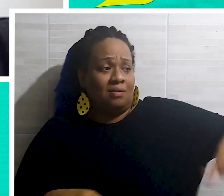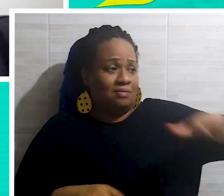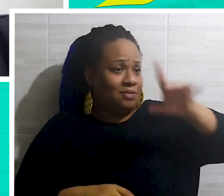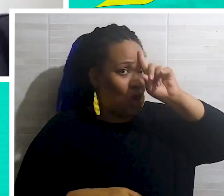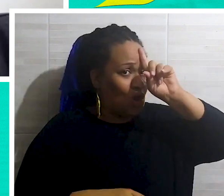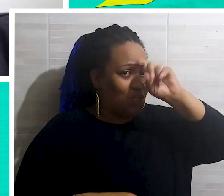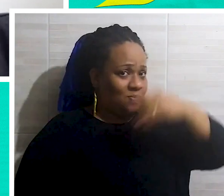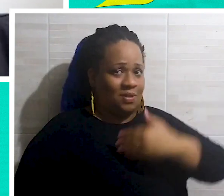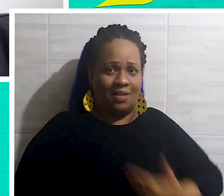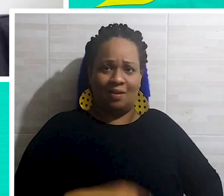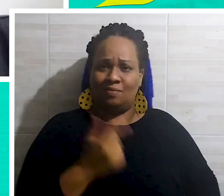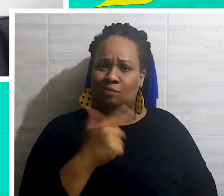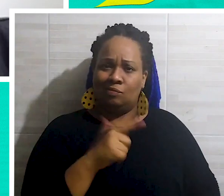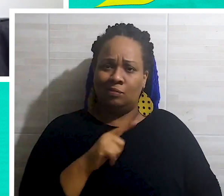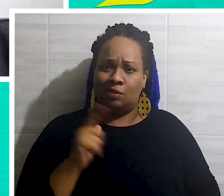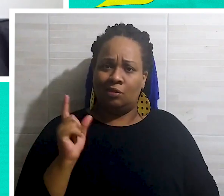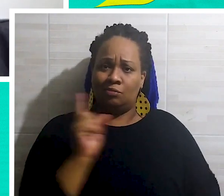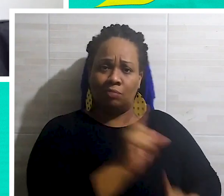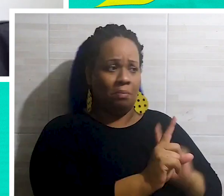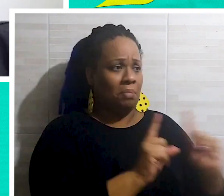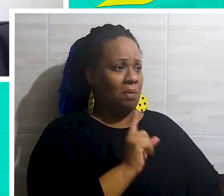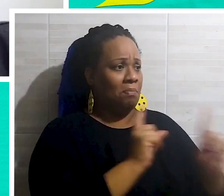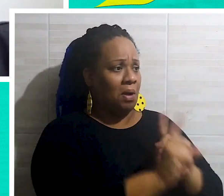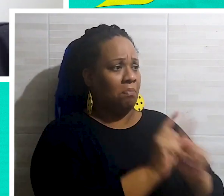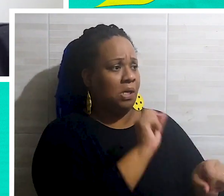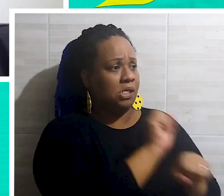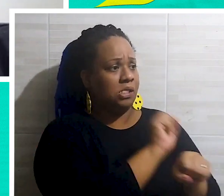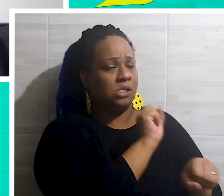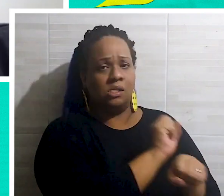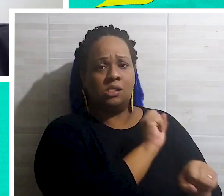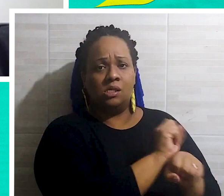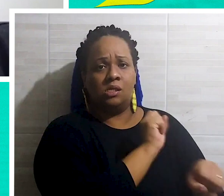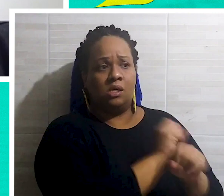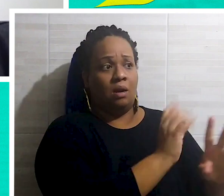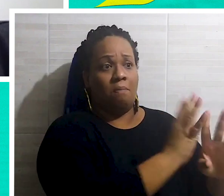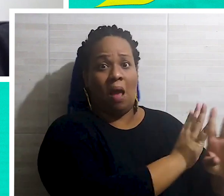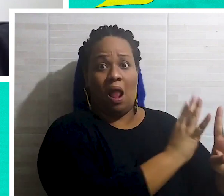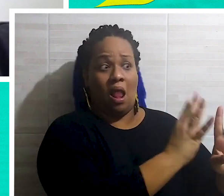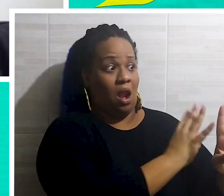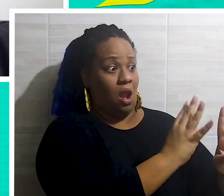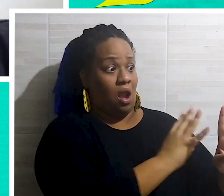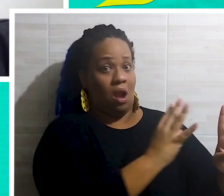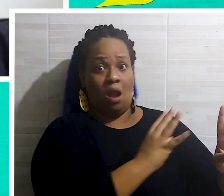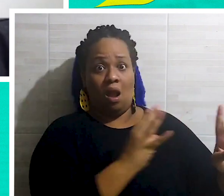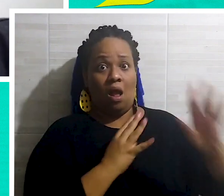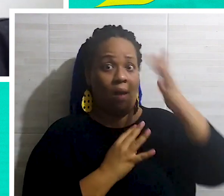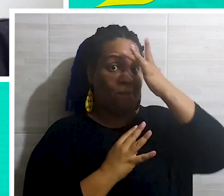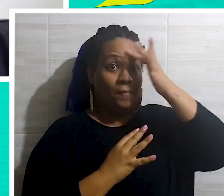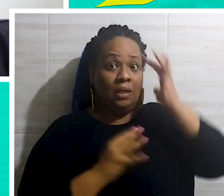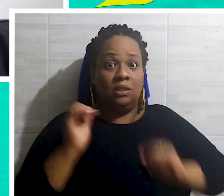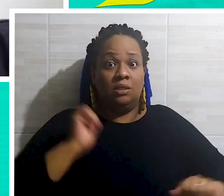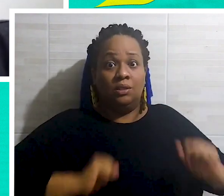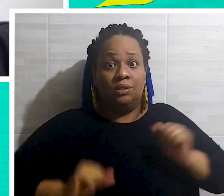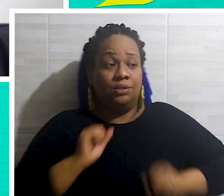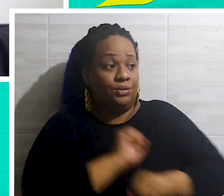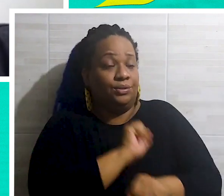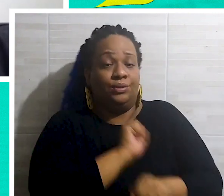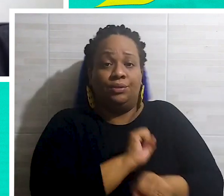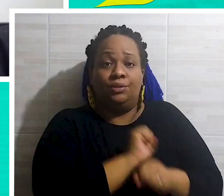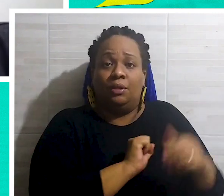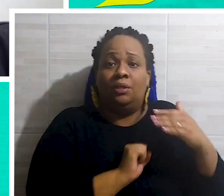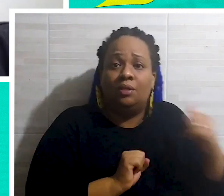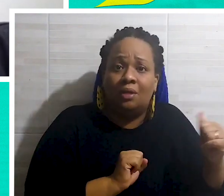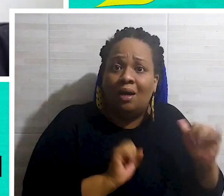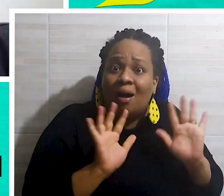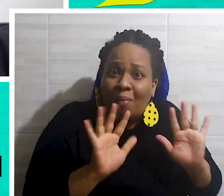No hospital público não tem isso. Então ele chega ali, fica na excepção, aguardando ser atendido. Isso gera uma fila enorme de pessoas que estão